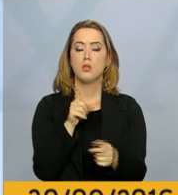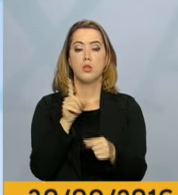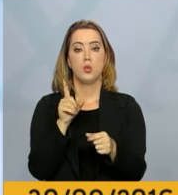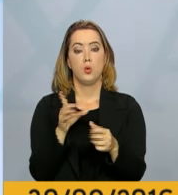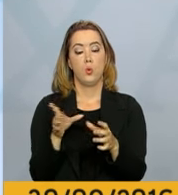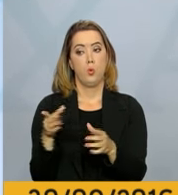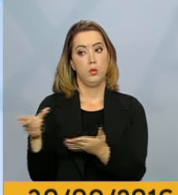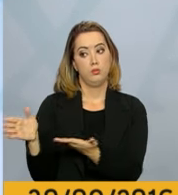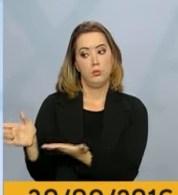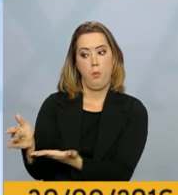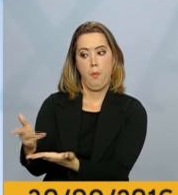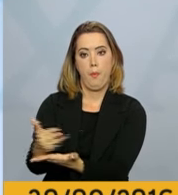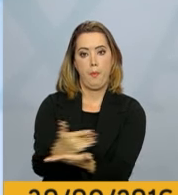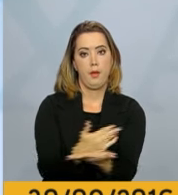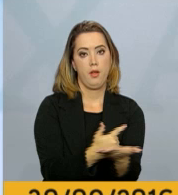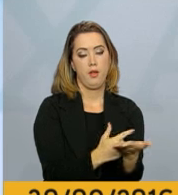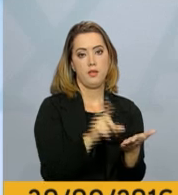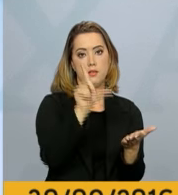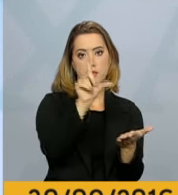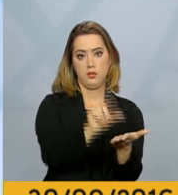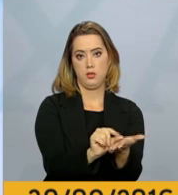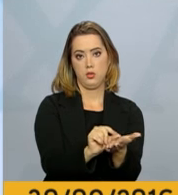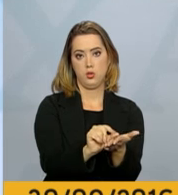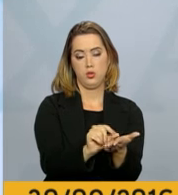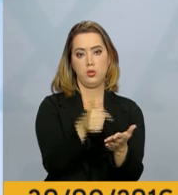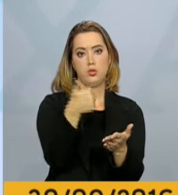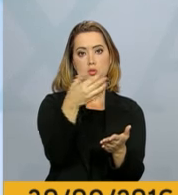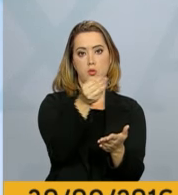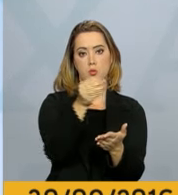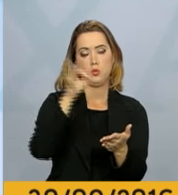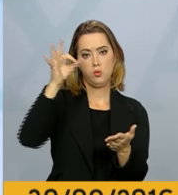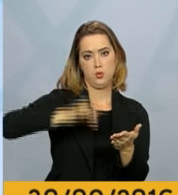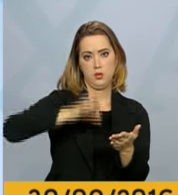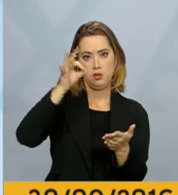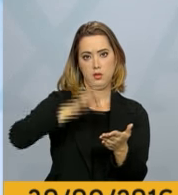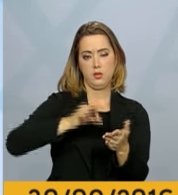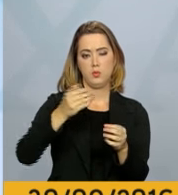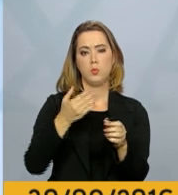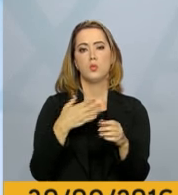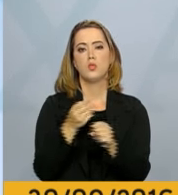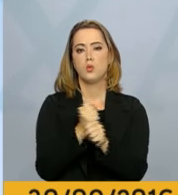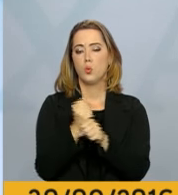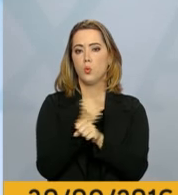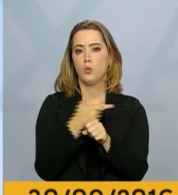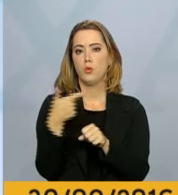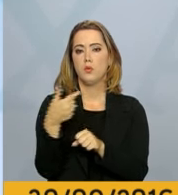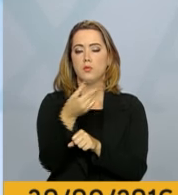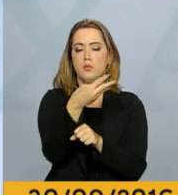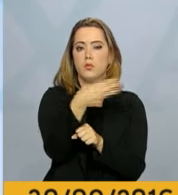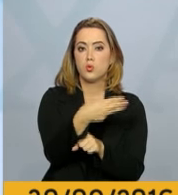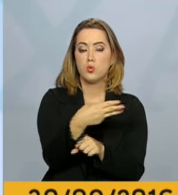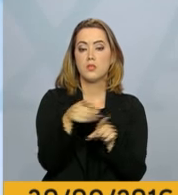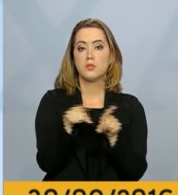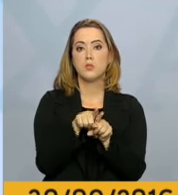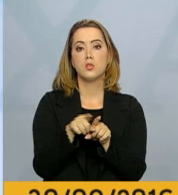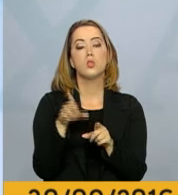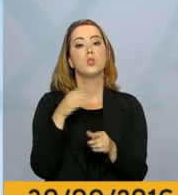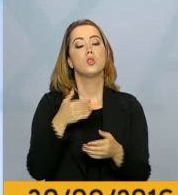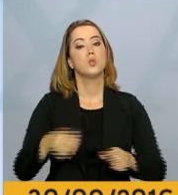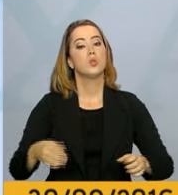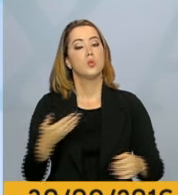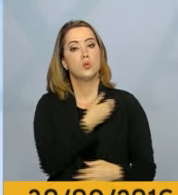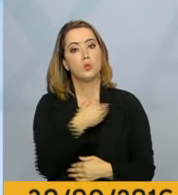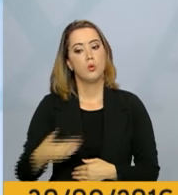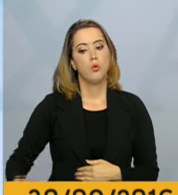primária líquida recuou em termos reais mais de 10% desde 2013, o governo continuou aumentando sua